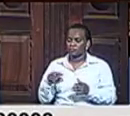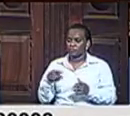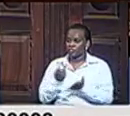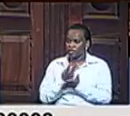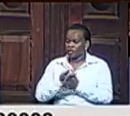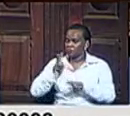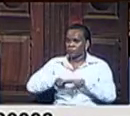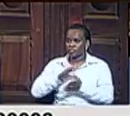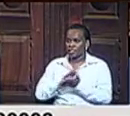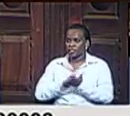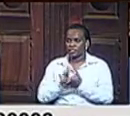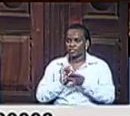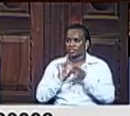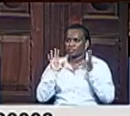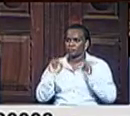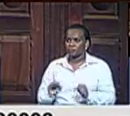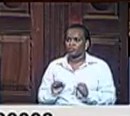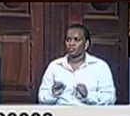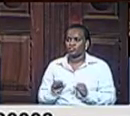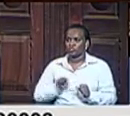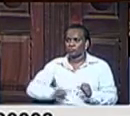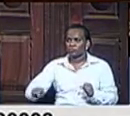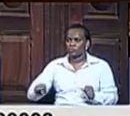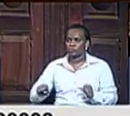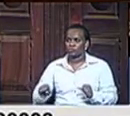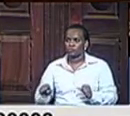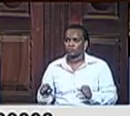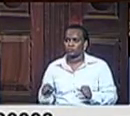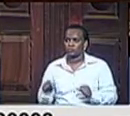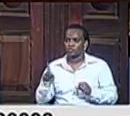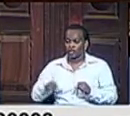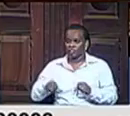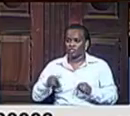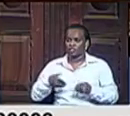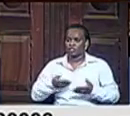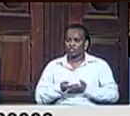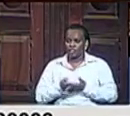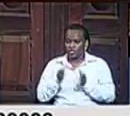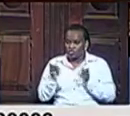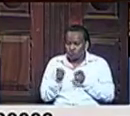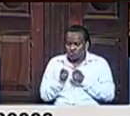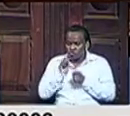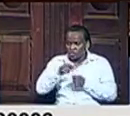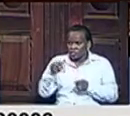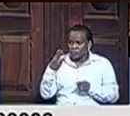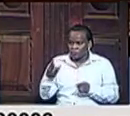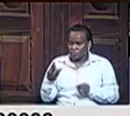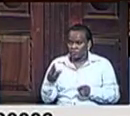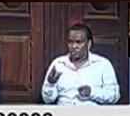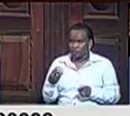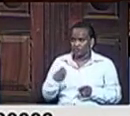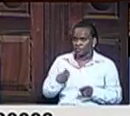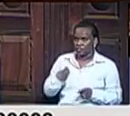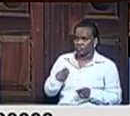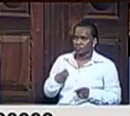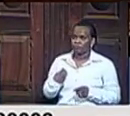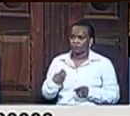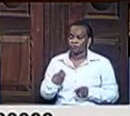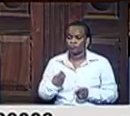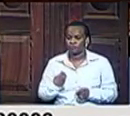aborto para o feto com 3 meses de vida.